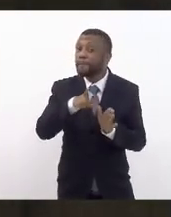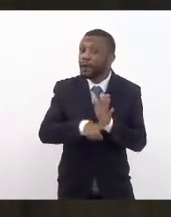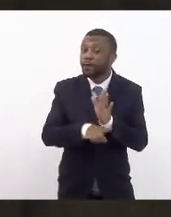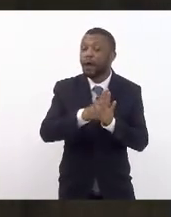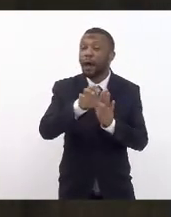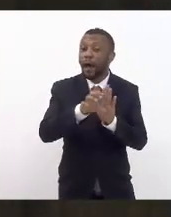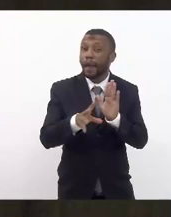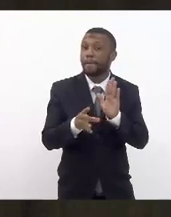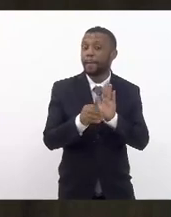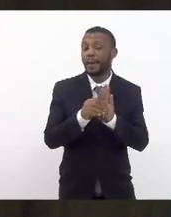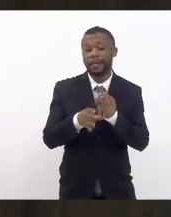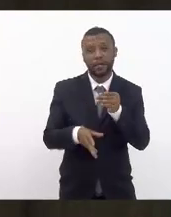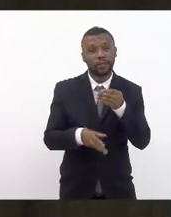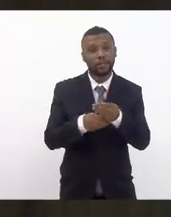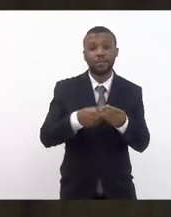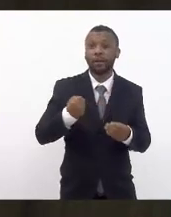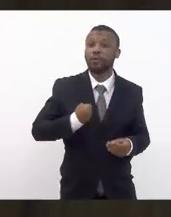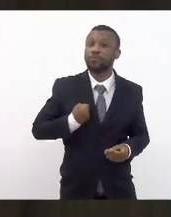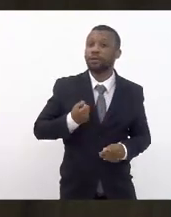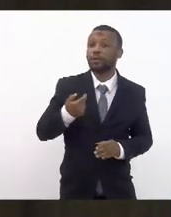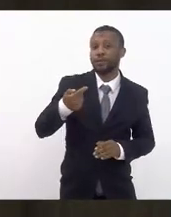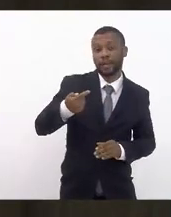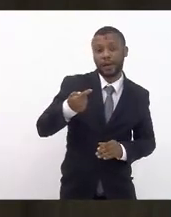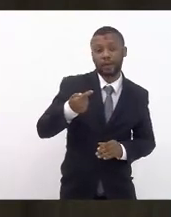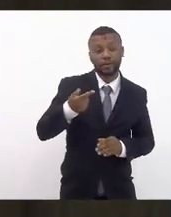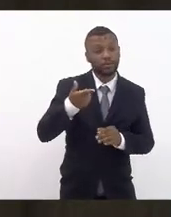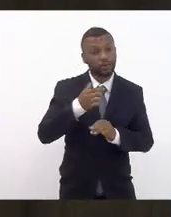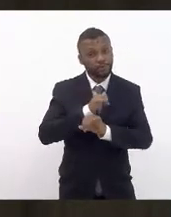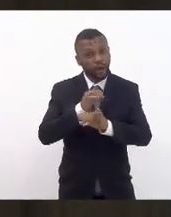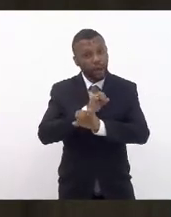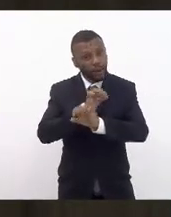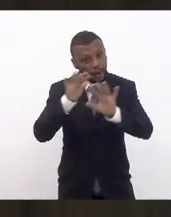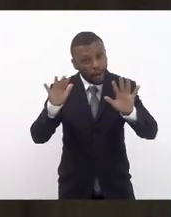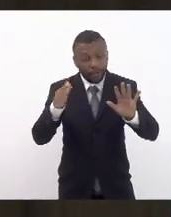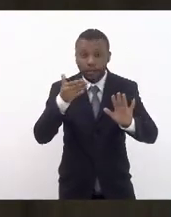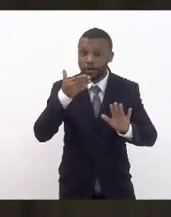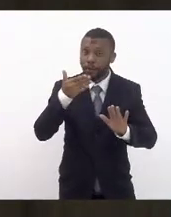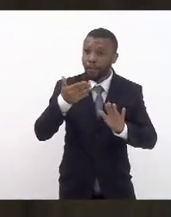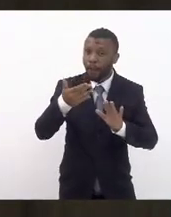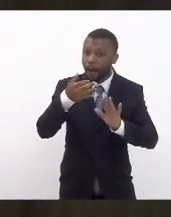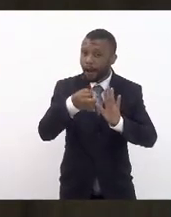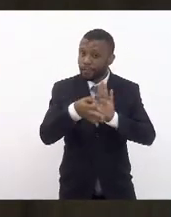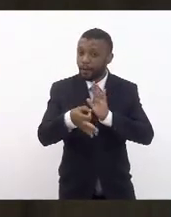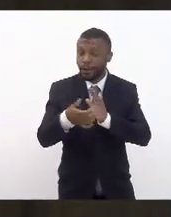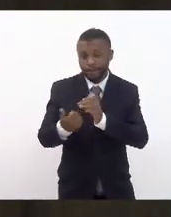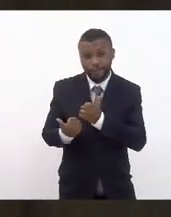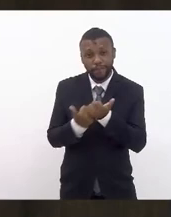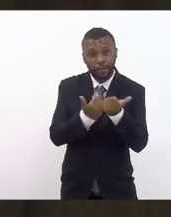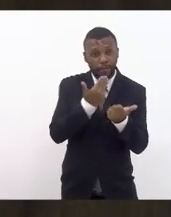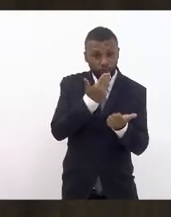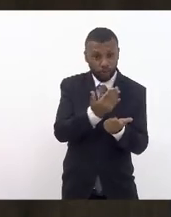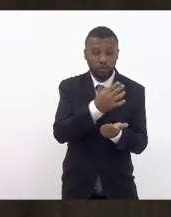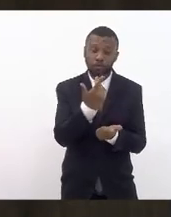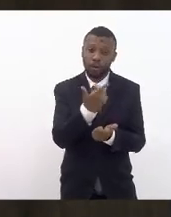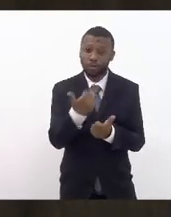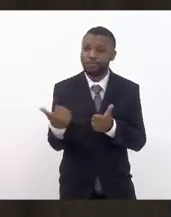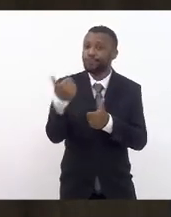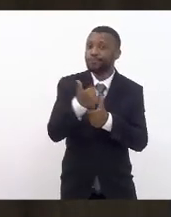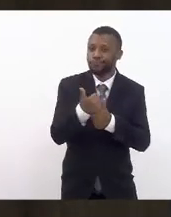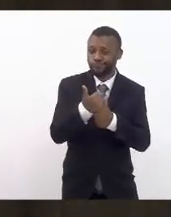7. Então, queria deixar claro que a Ciência e Tecnologia parecia favorável, nos termos do substitutivo da CCJ,